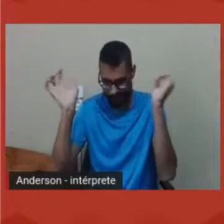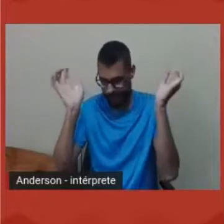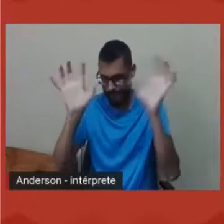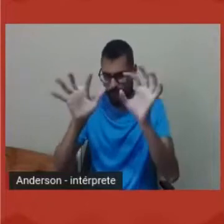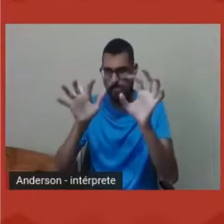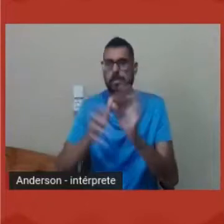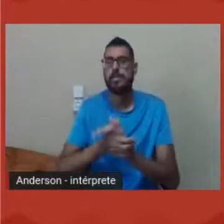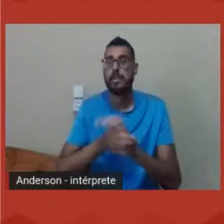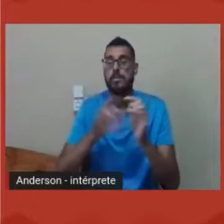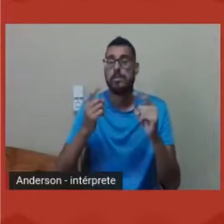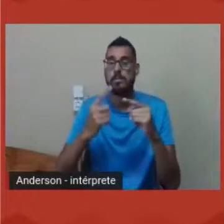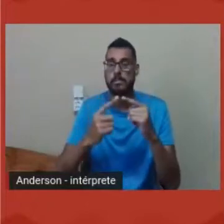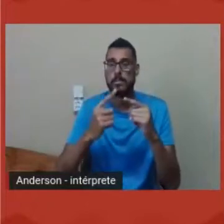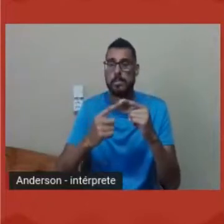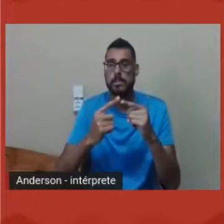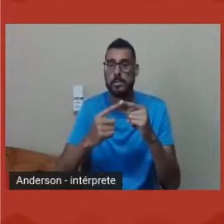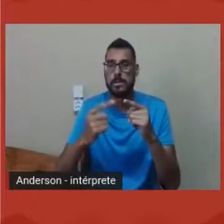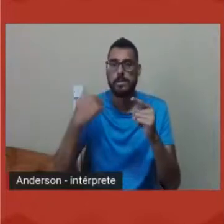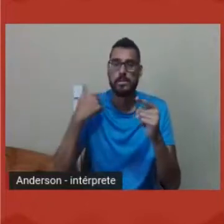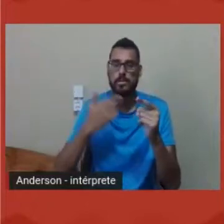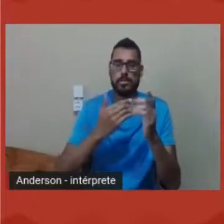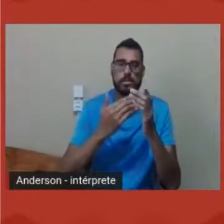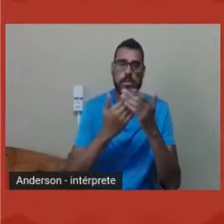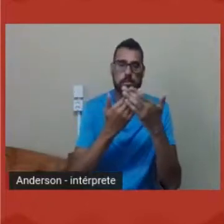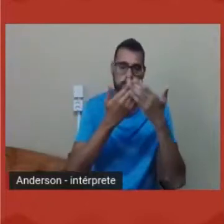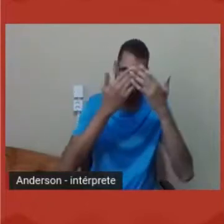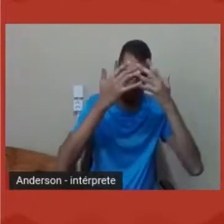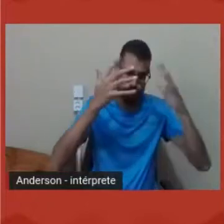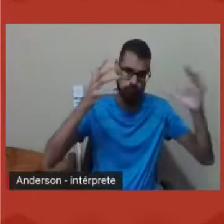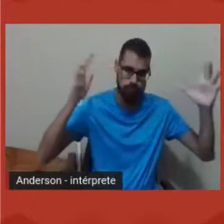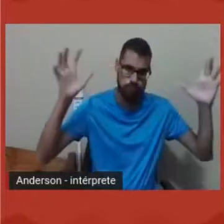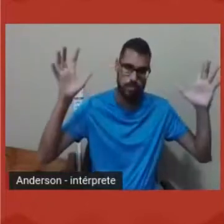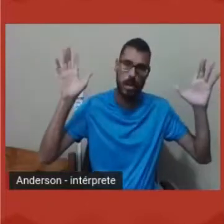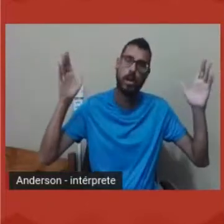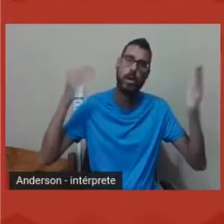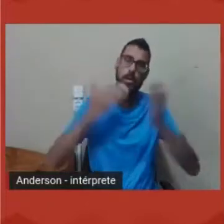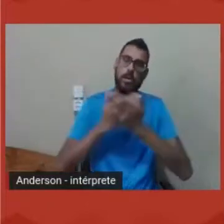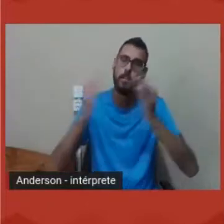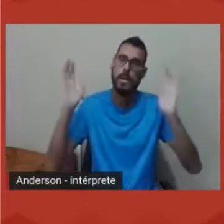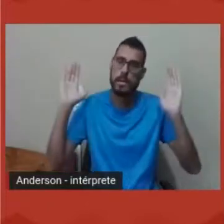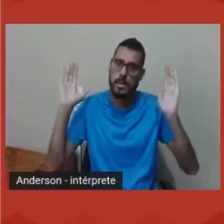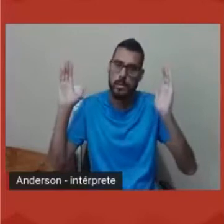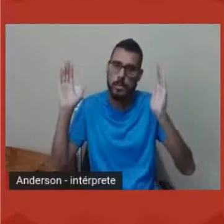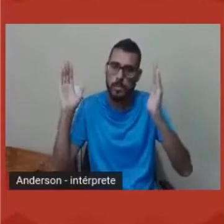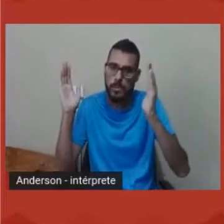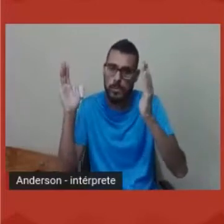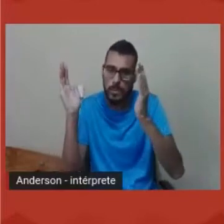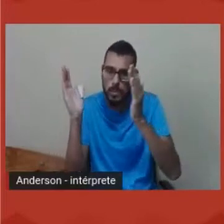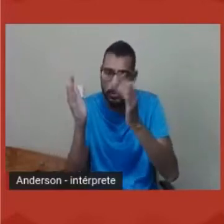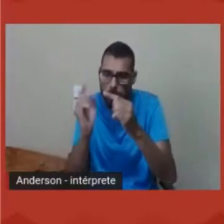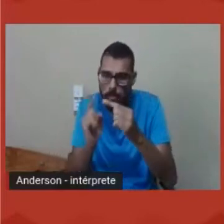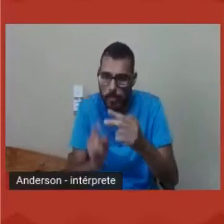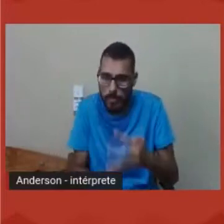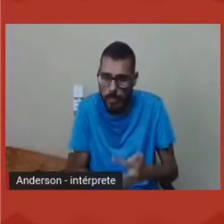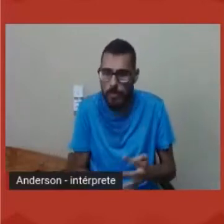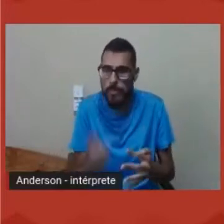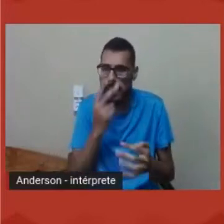depois começa a fechar, né? Eu acho que está convergindo.